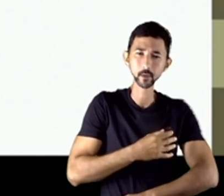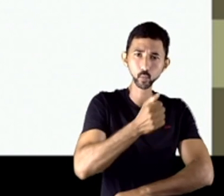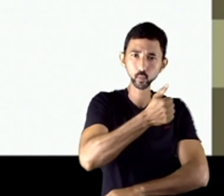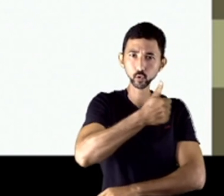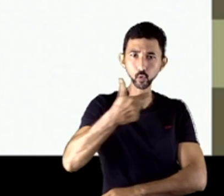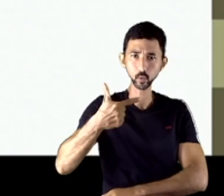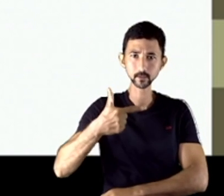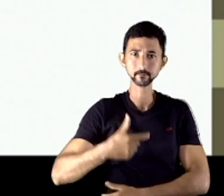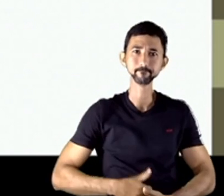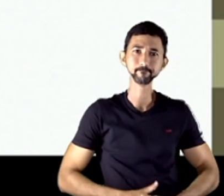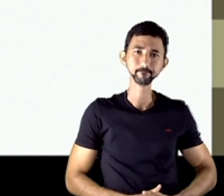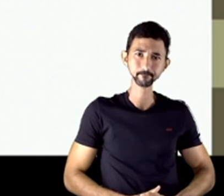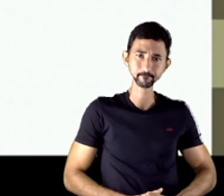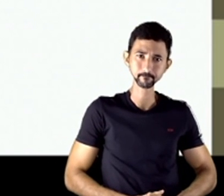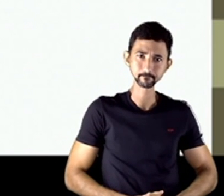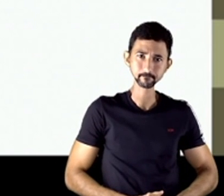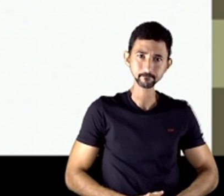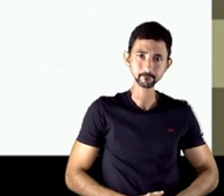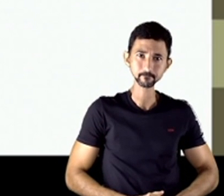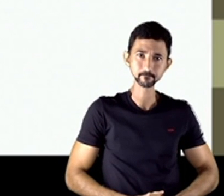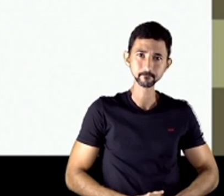12, tá?